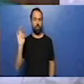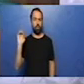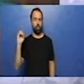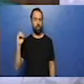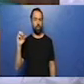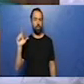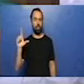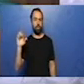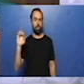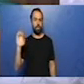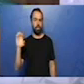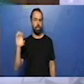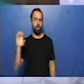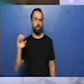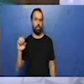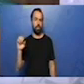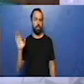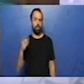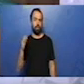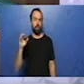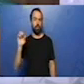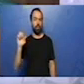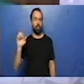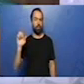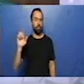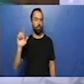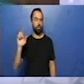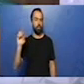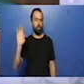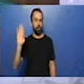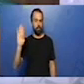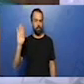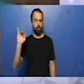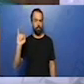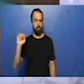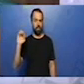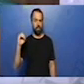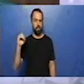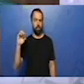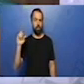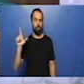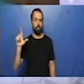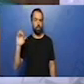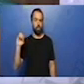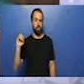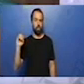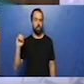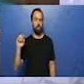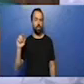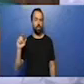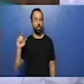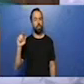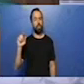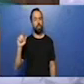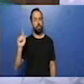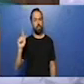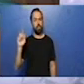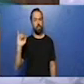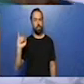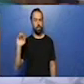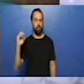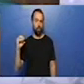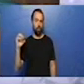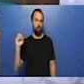Em casa, nós podemos utilizar redes, essas telas, ao redor da cama ou nas janelas para impedir a entrada dos